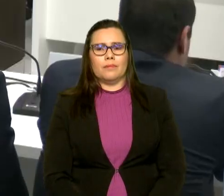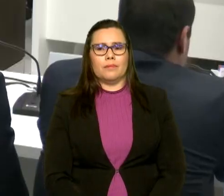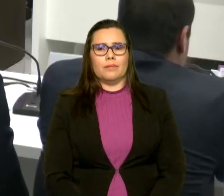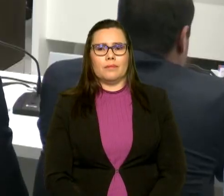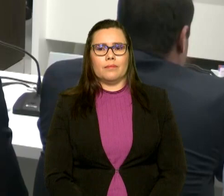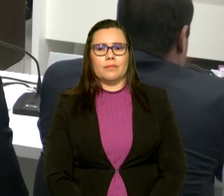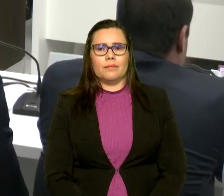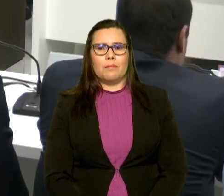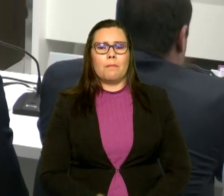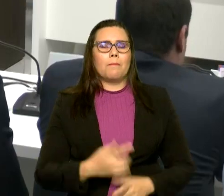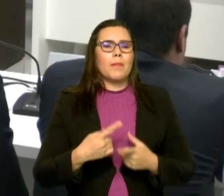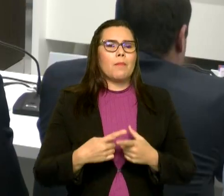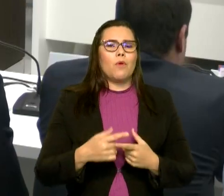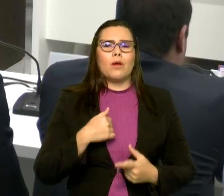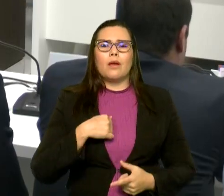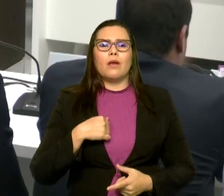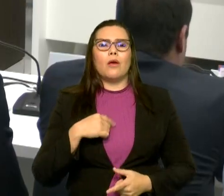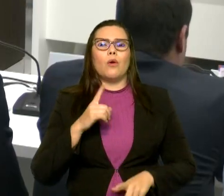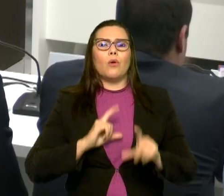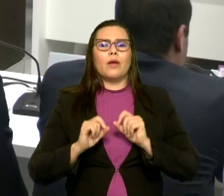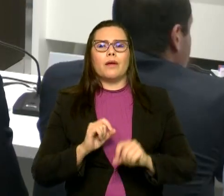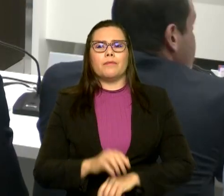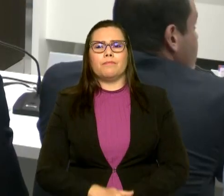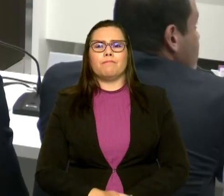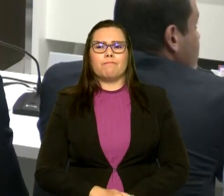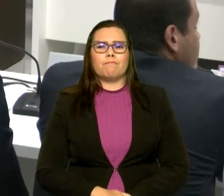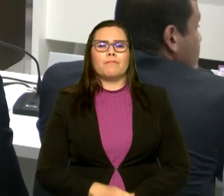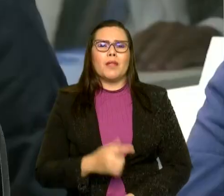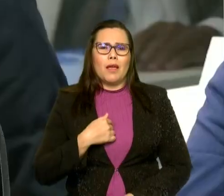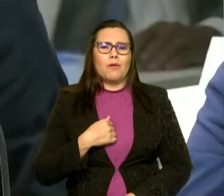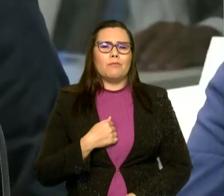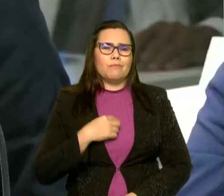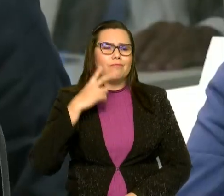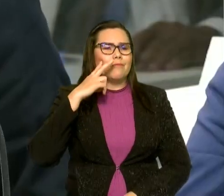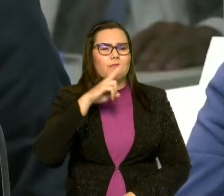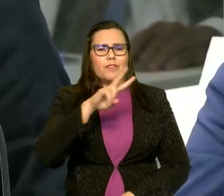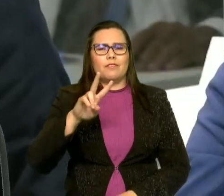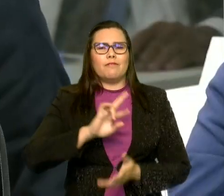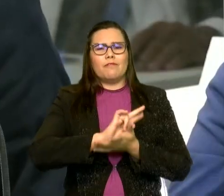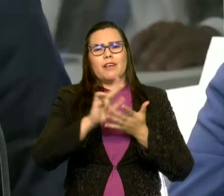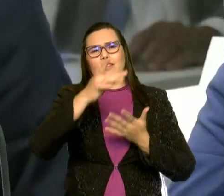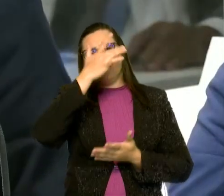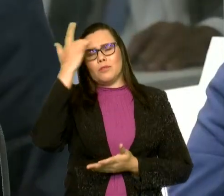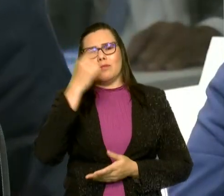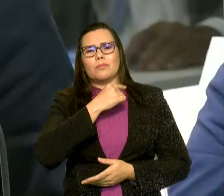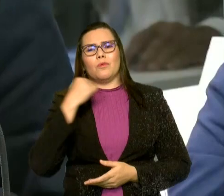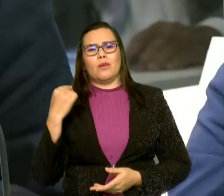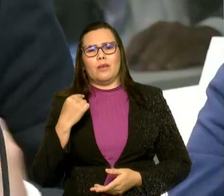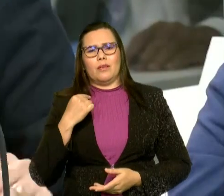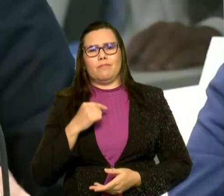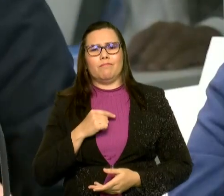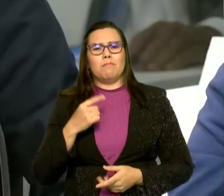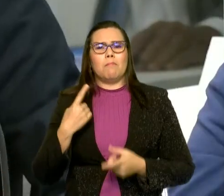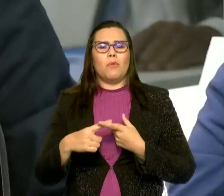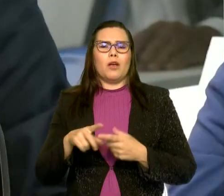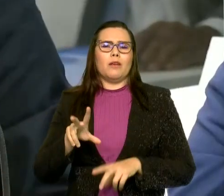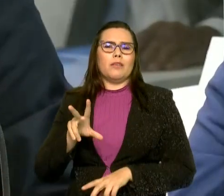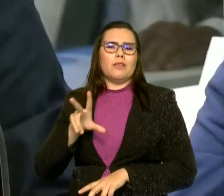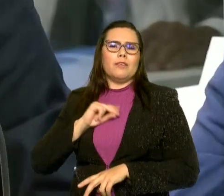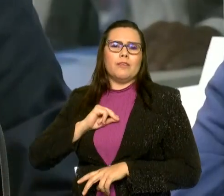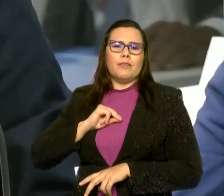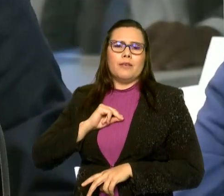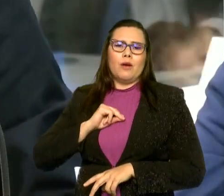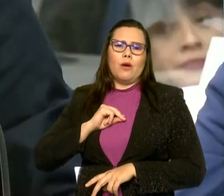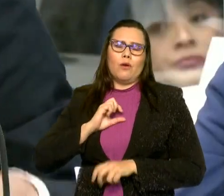eu vi muitas vidas se perderem. Eu não quero nunca mais passar o que eu passei na minha